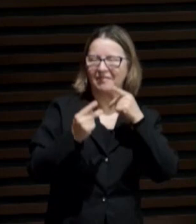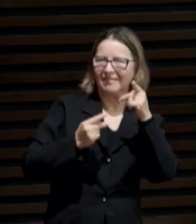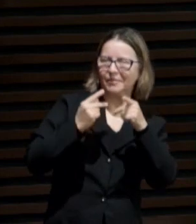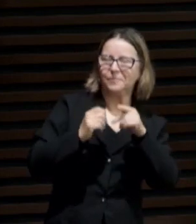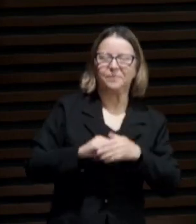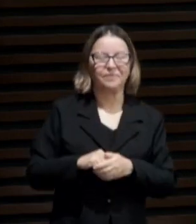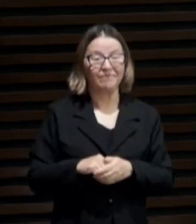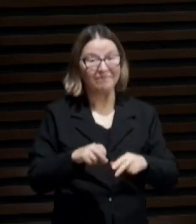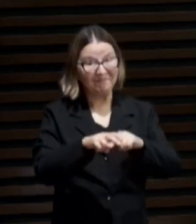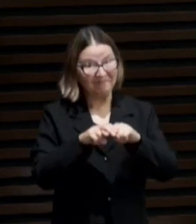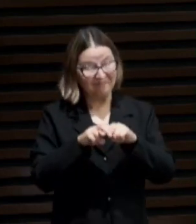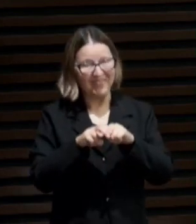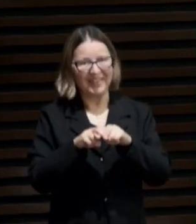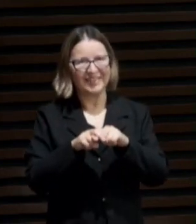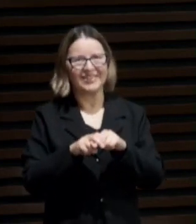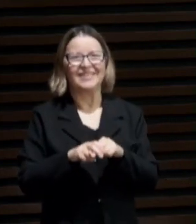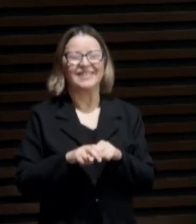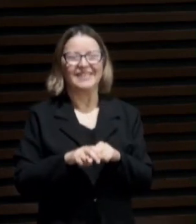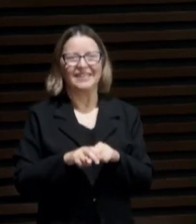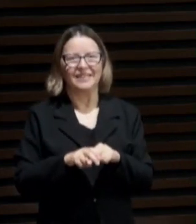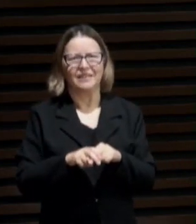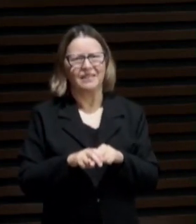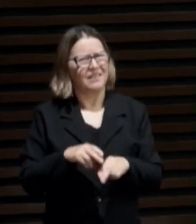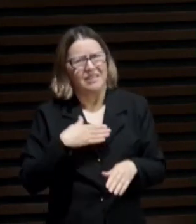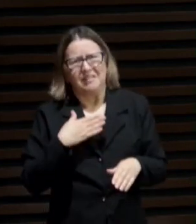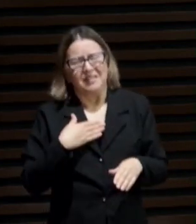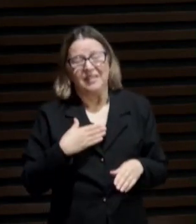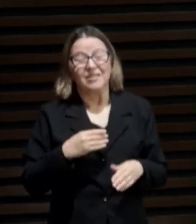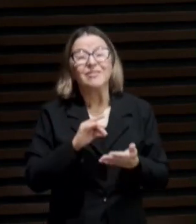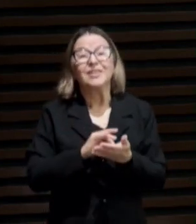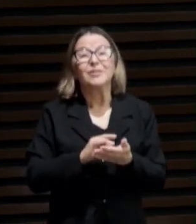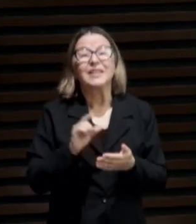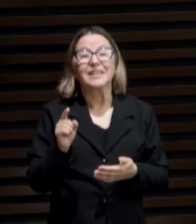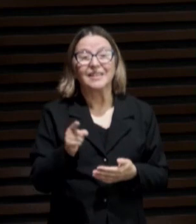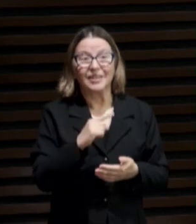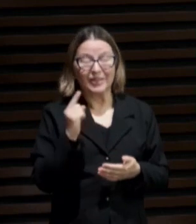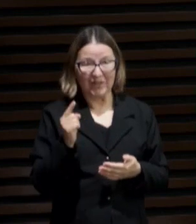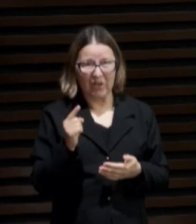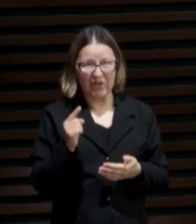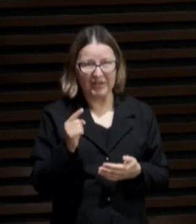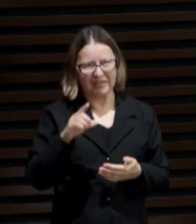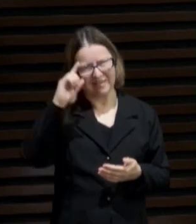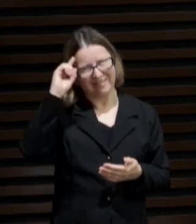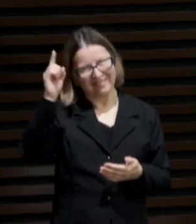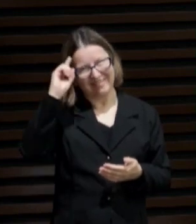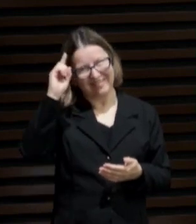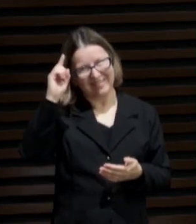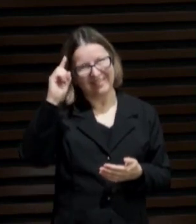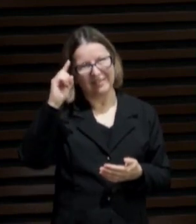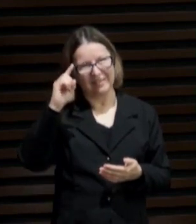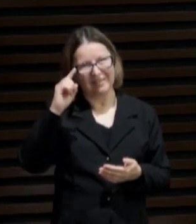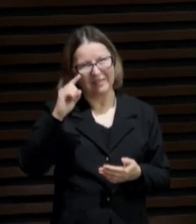Por esse motivo, não é de admirar o fato de que travamos diariamente uma